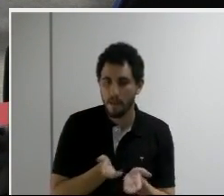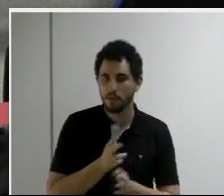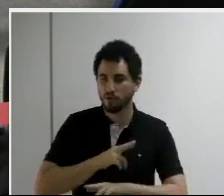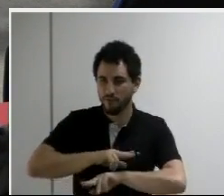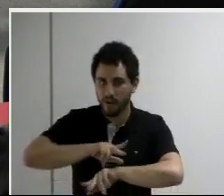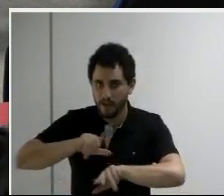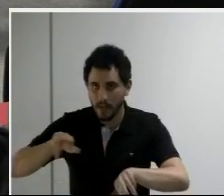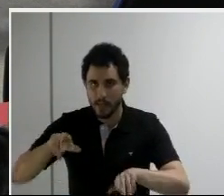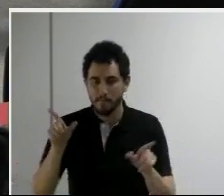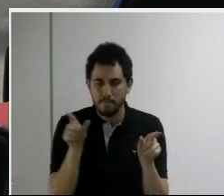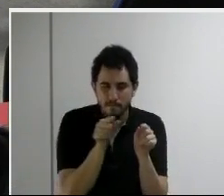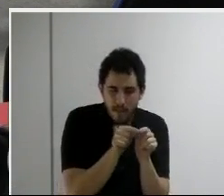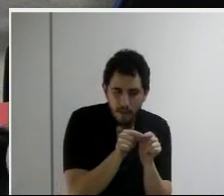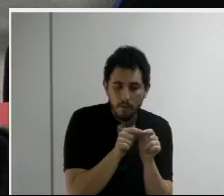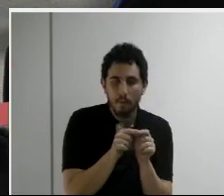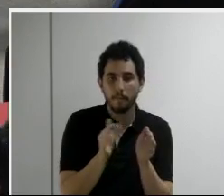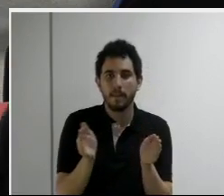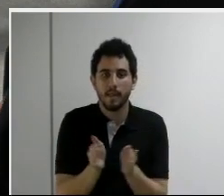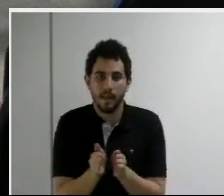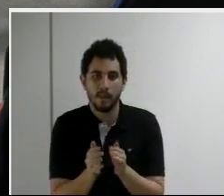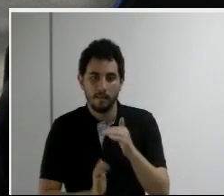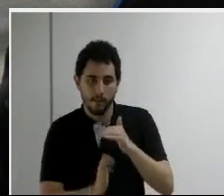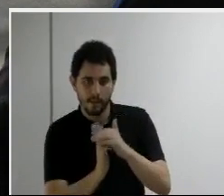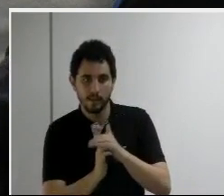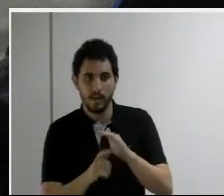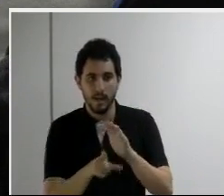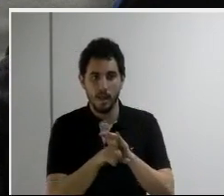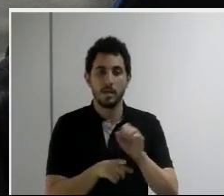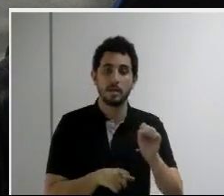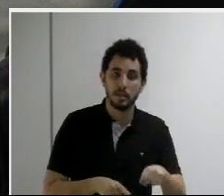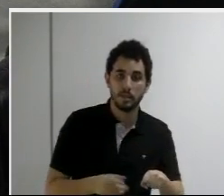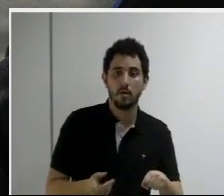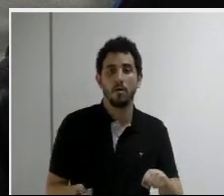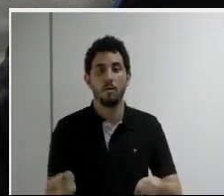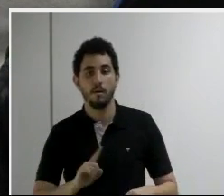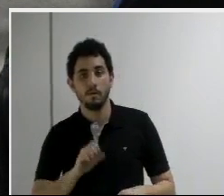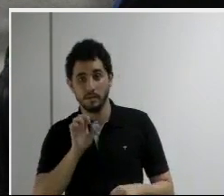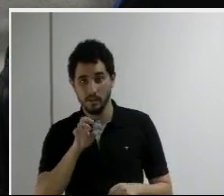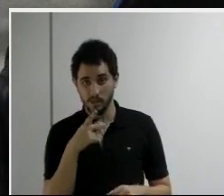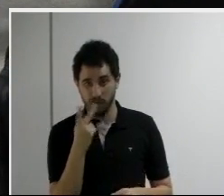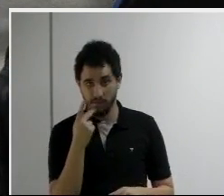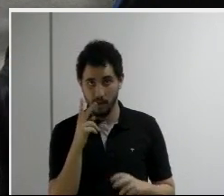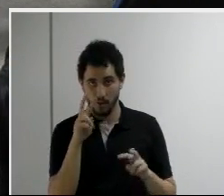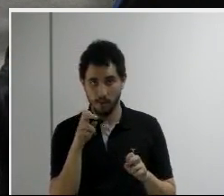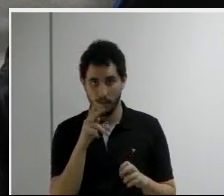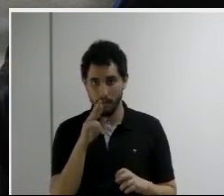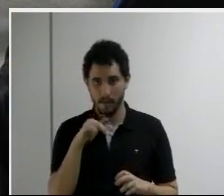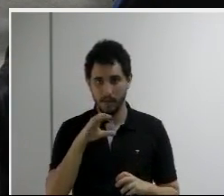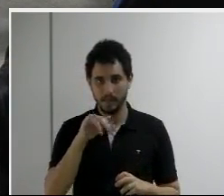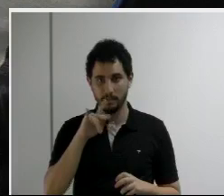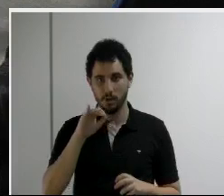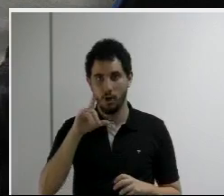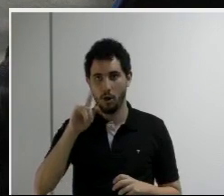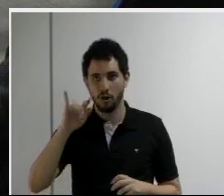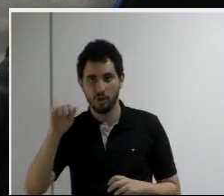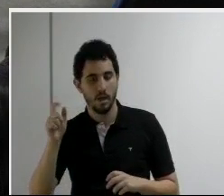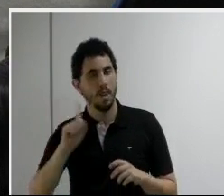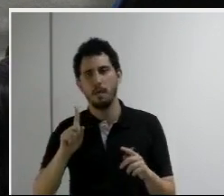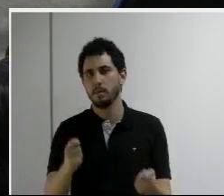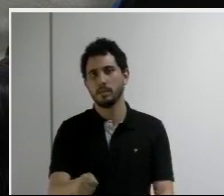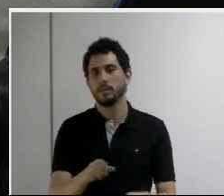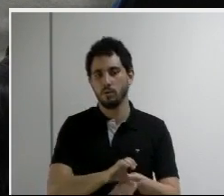para micro e pequena empresa. Para o âmbito da lei, sim ou não. Se a gente for falar em principiologia, não precisa, né? Está na Constituição,